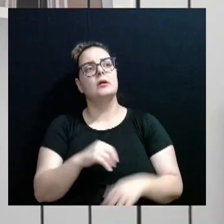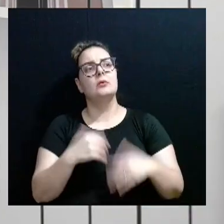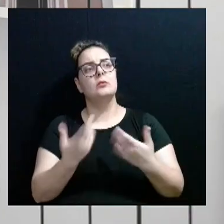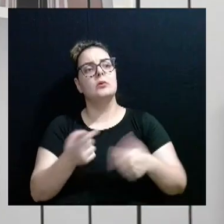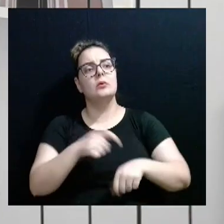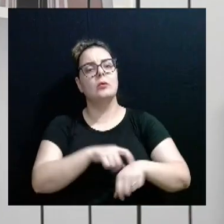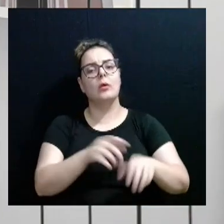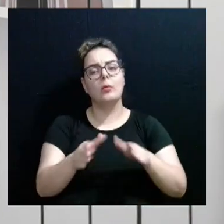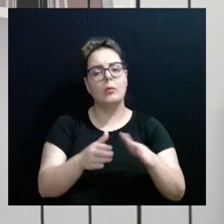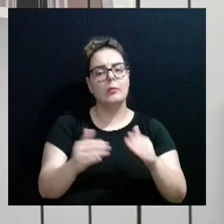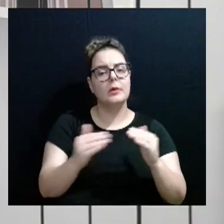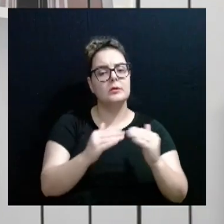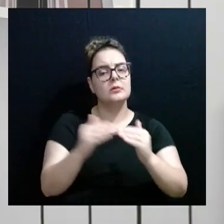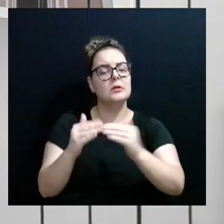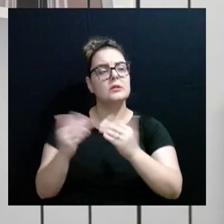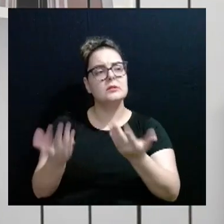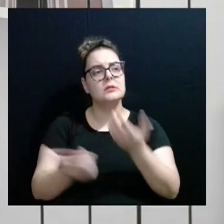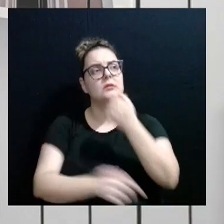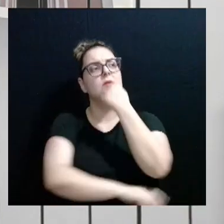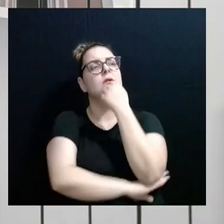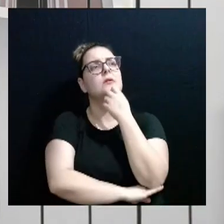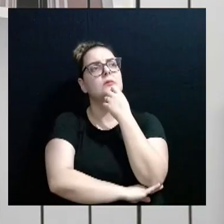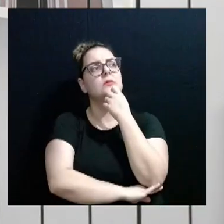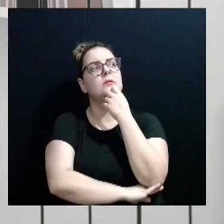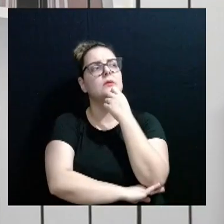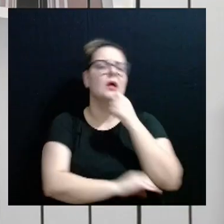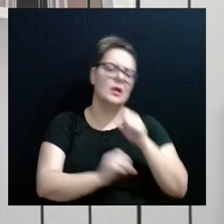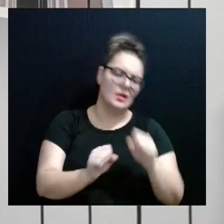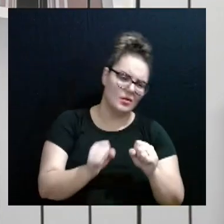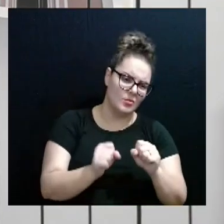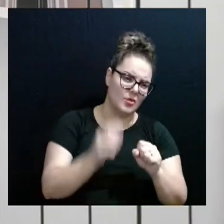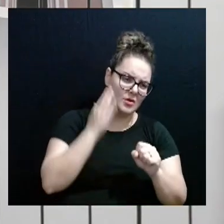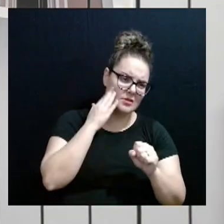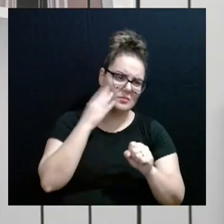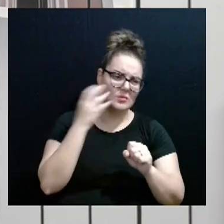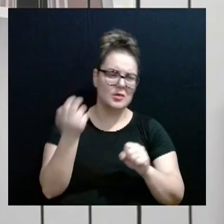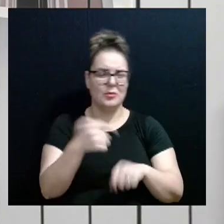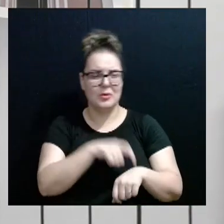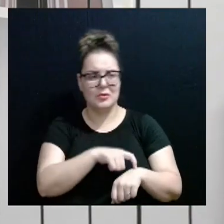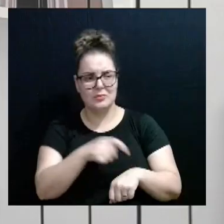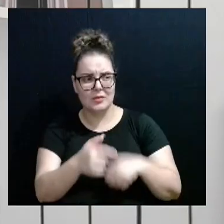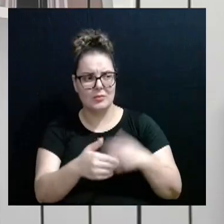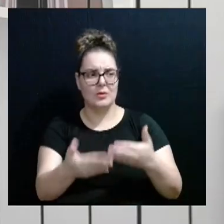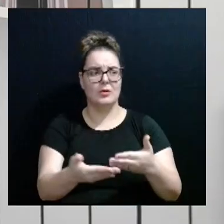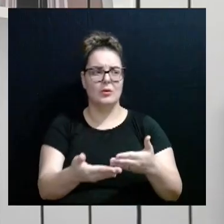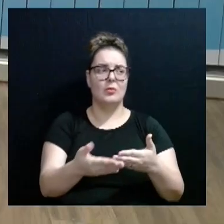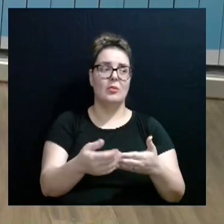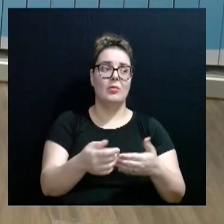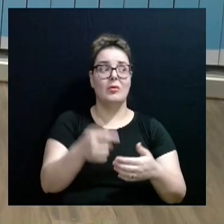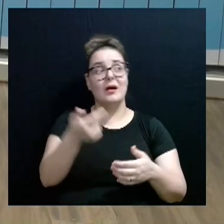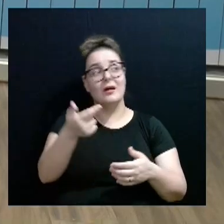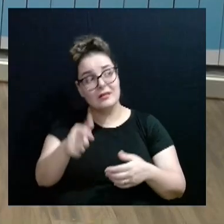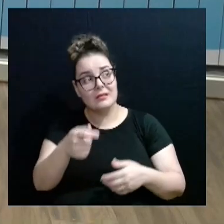acordo e dá para antever quando que ele entra em vigor ou está em negociação isso também?